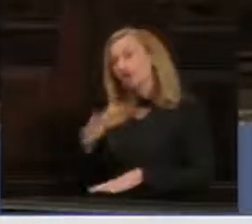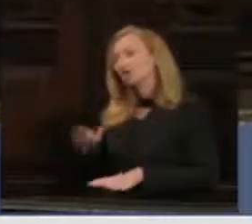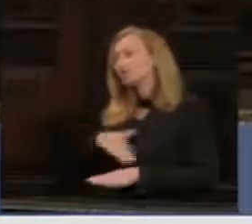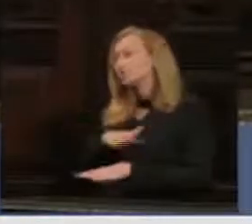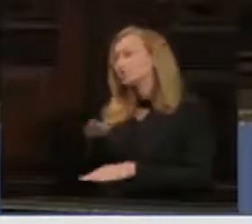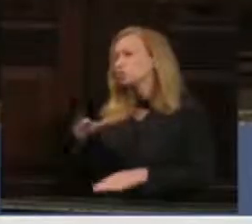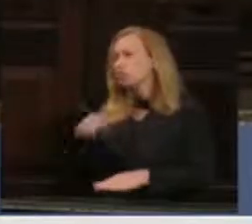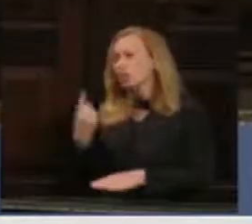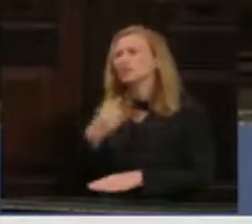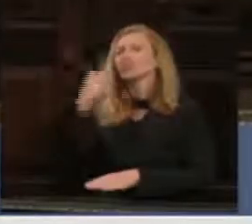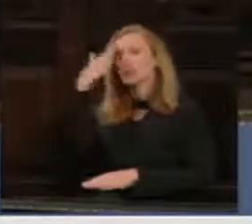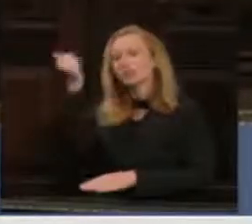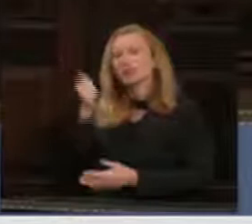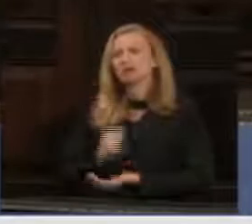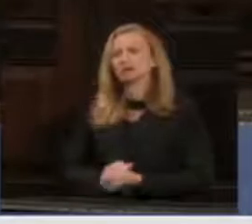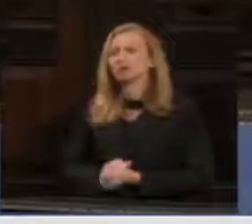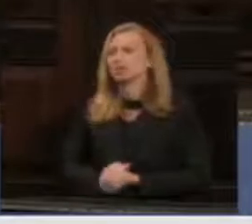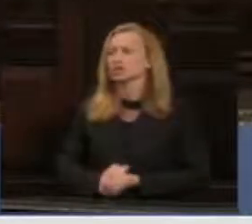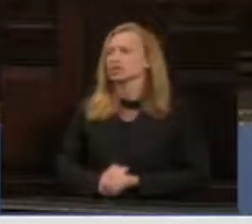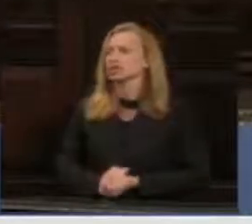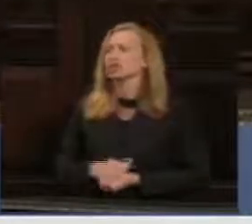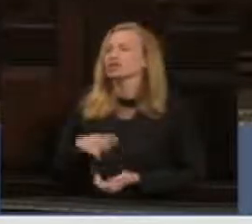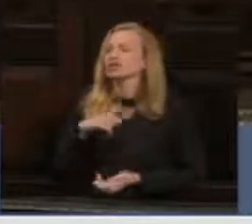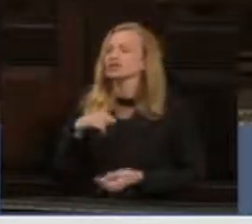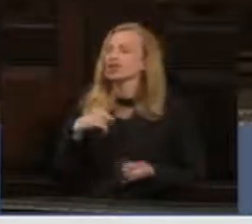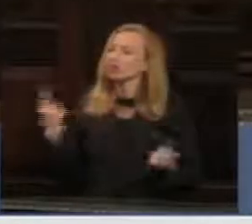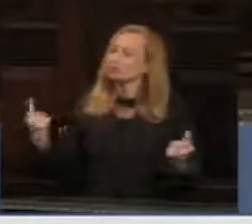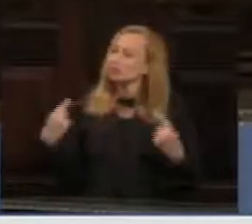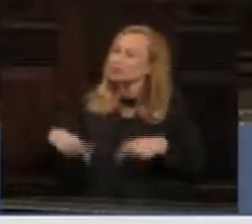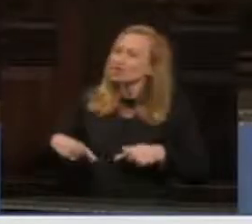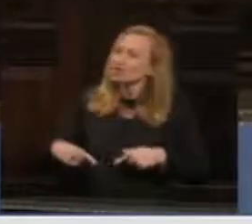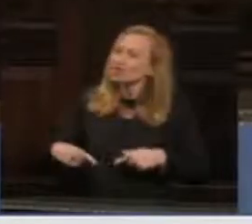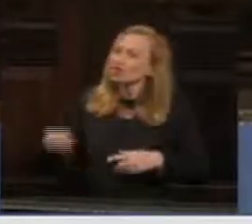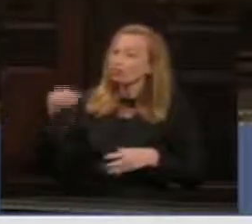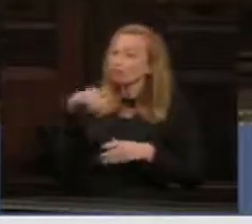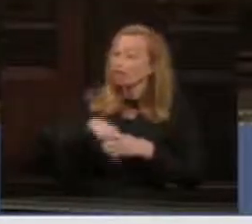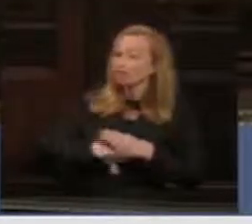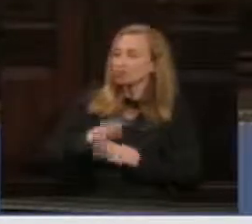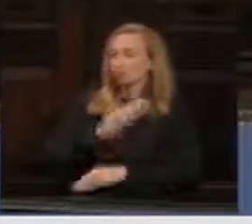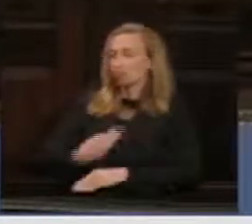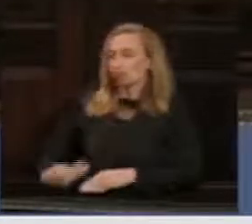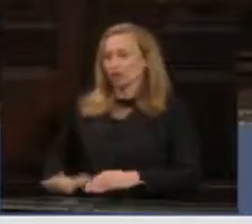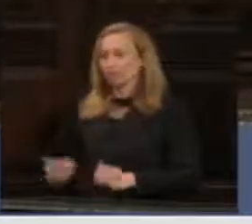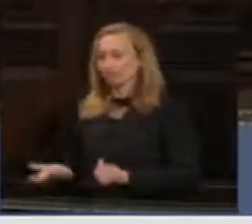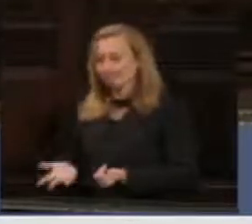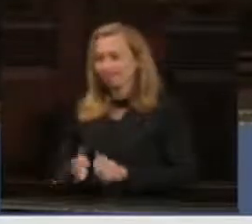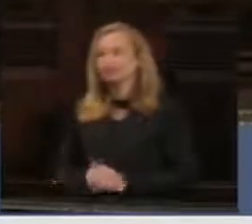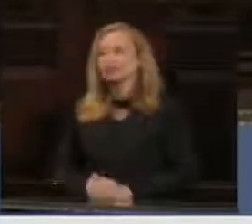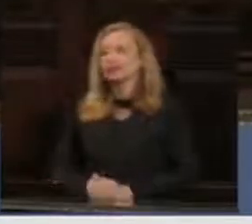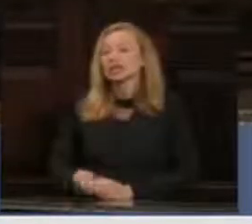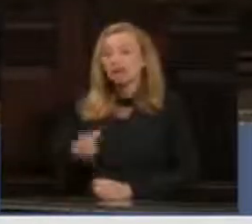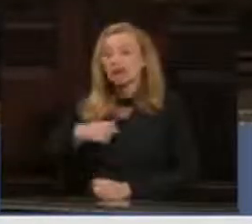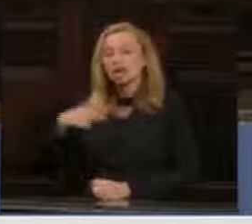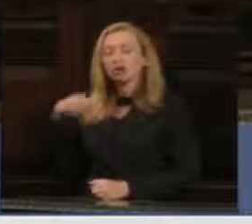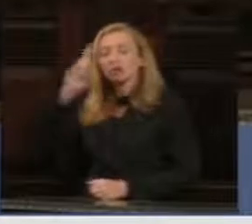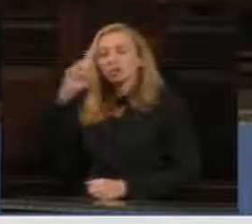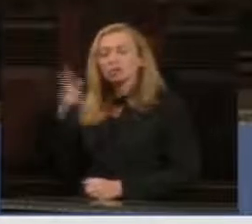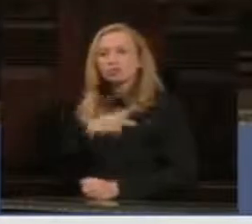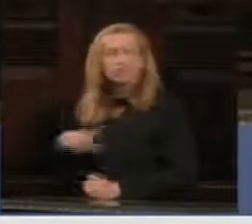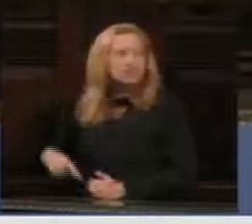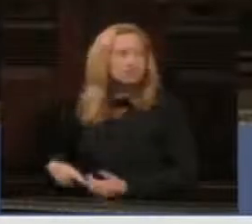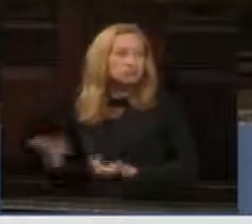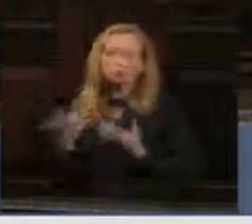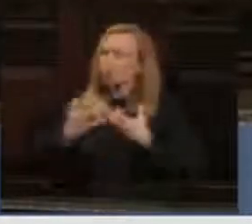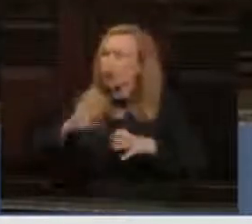nós sabemos que existe uma disputa interna no governo. E eu, senhor presidente, não